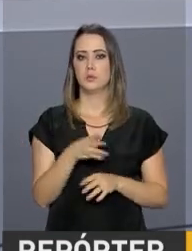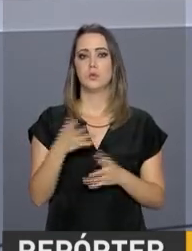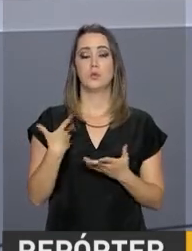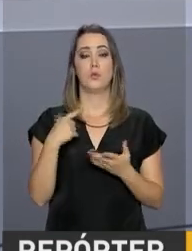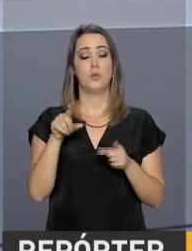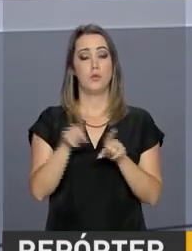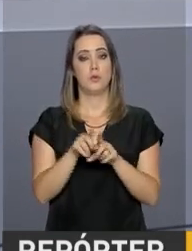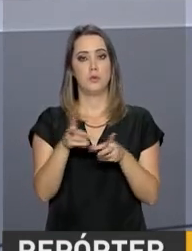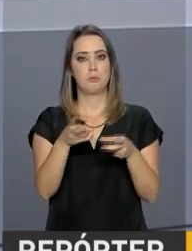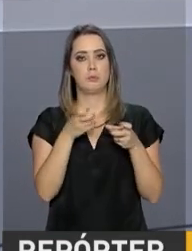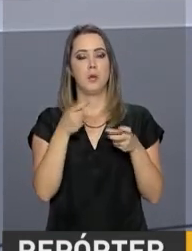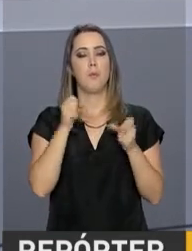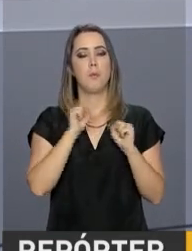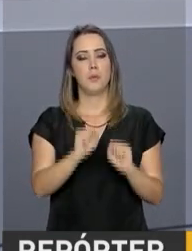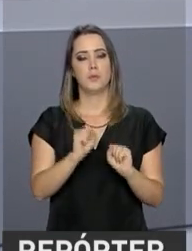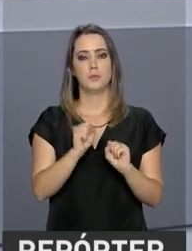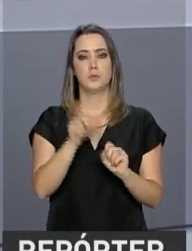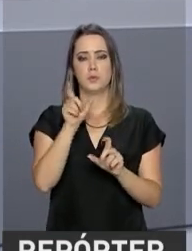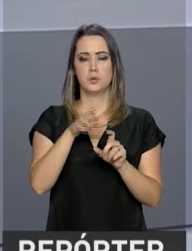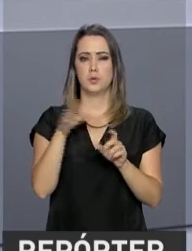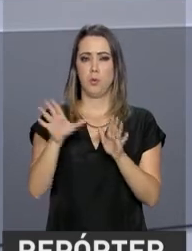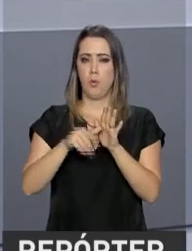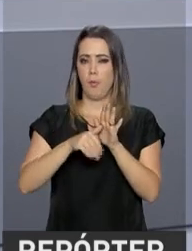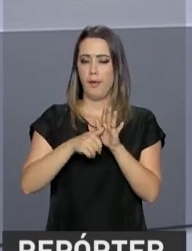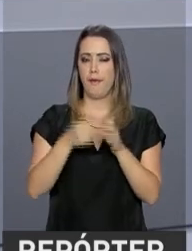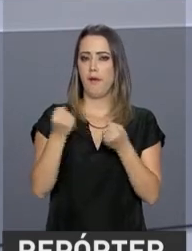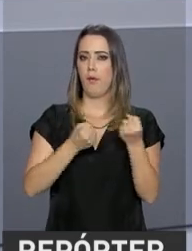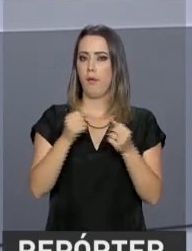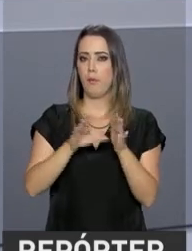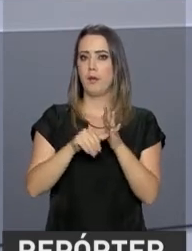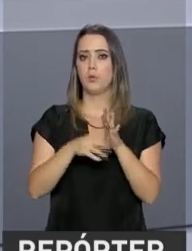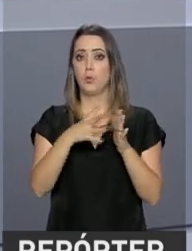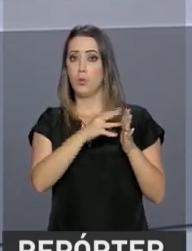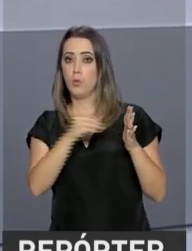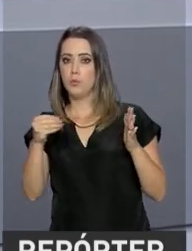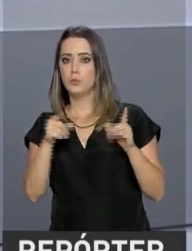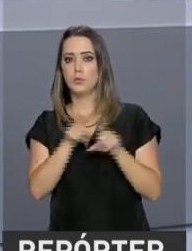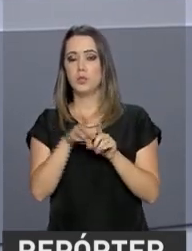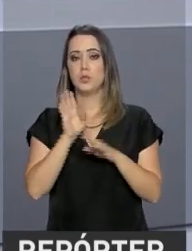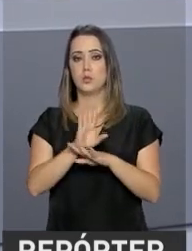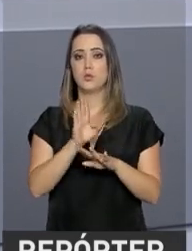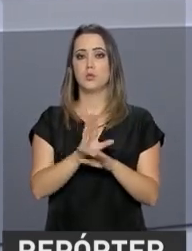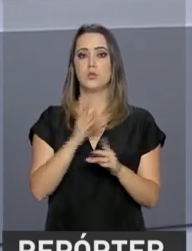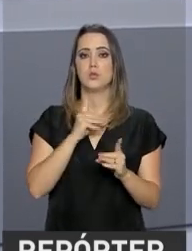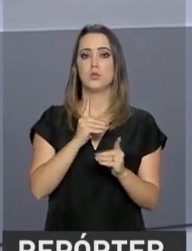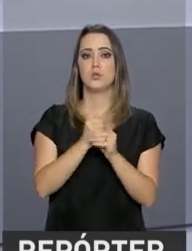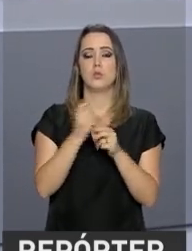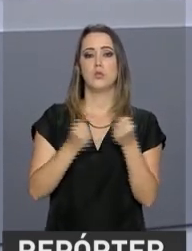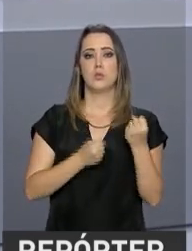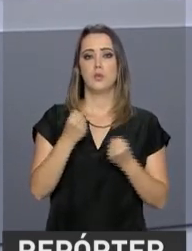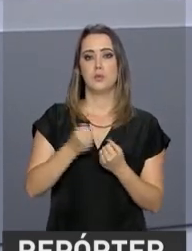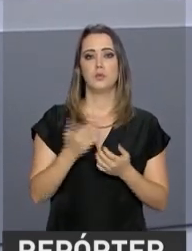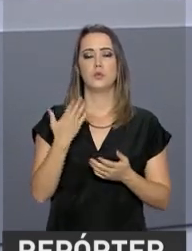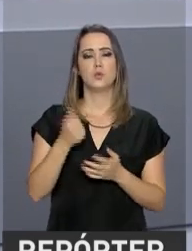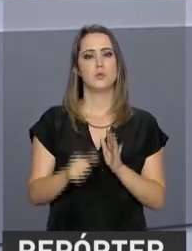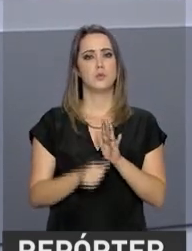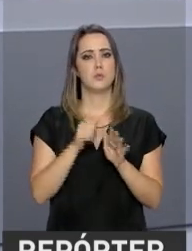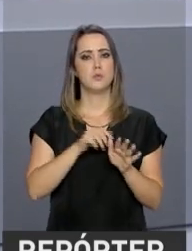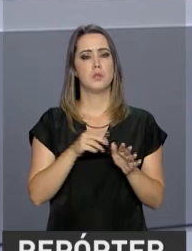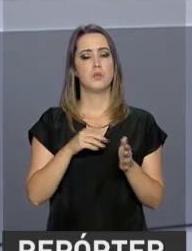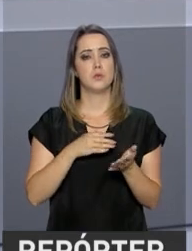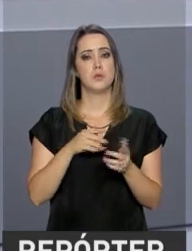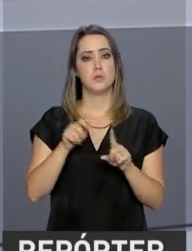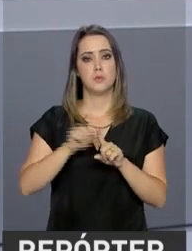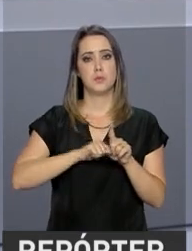tem ajudado proprietários e policiais encontraram os veículos somente nos primeiros meses de implantação do sistema